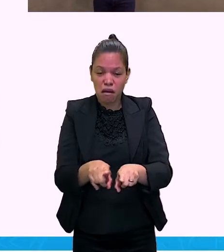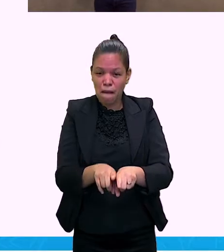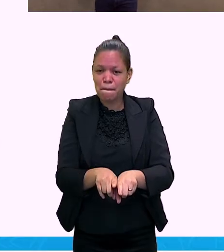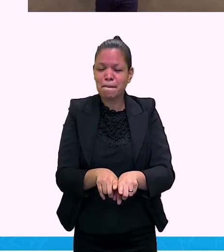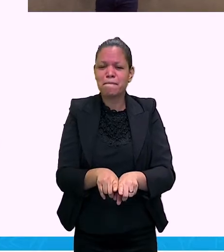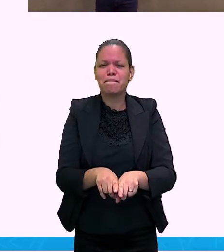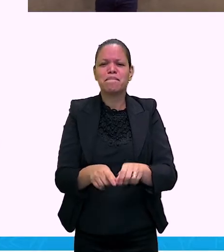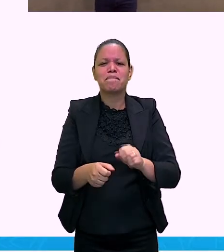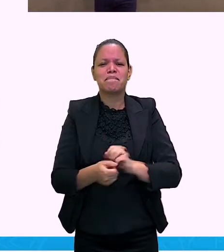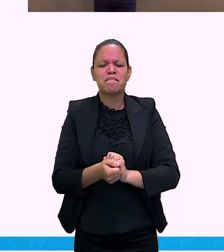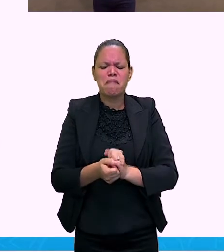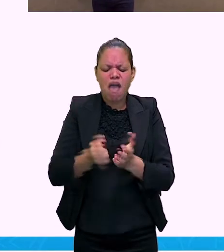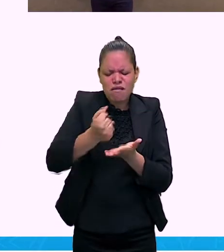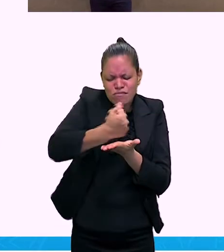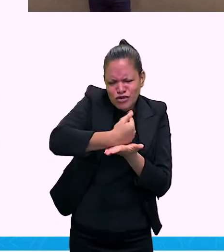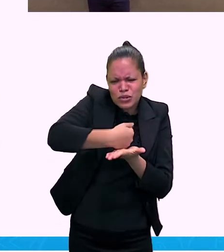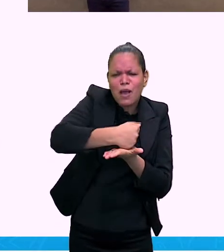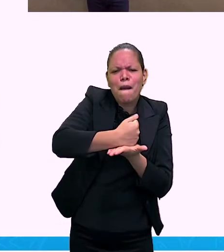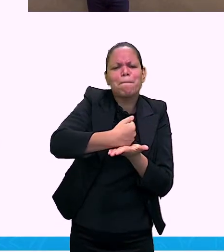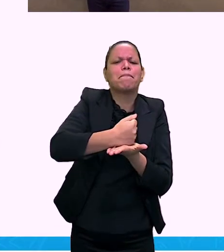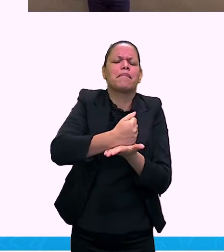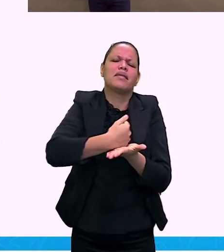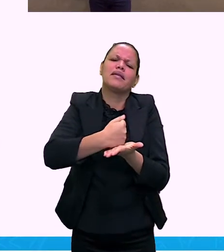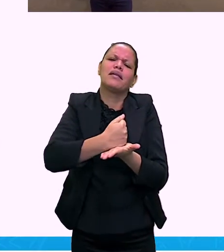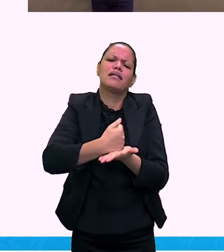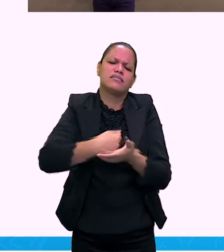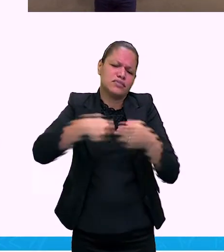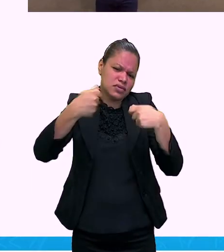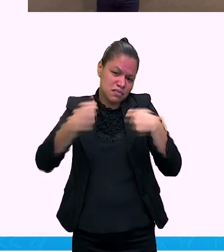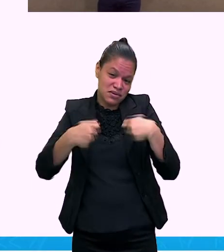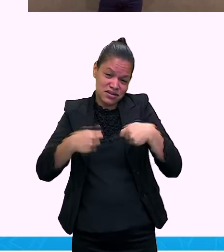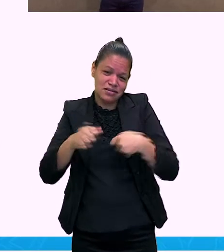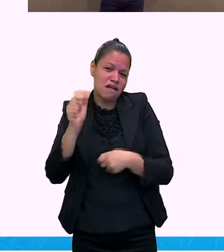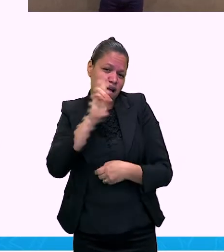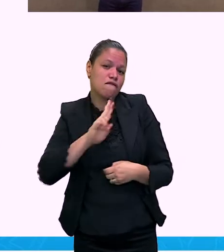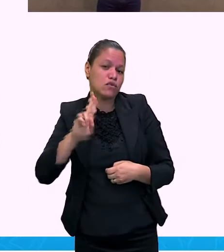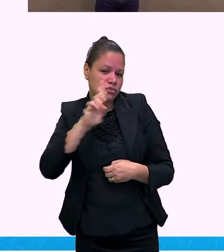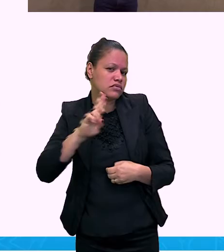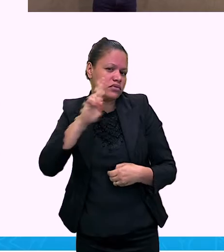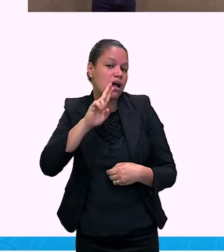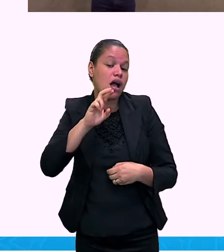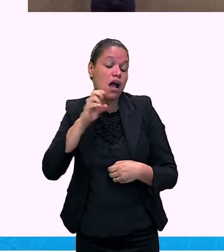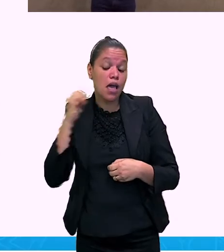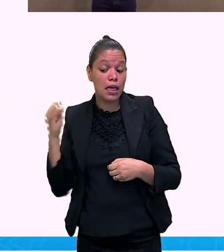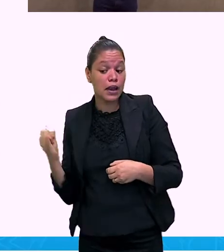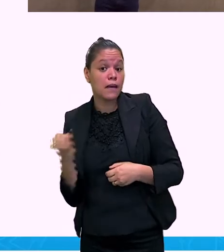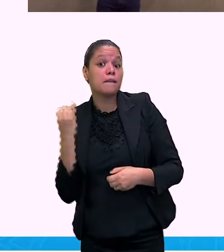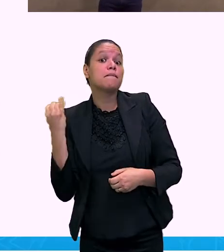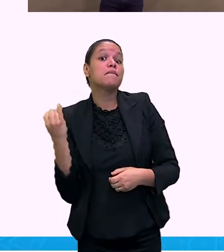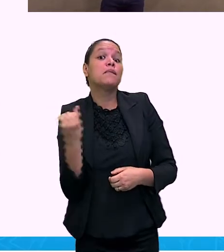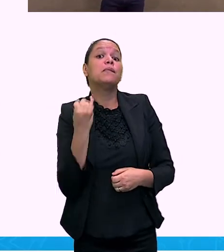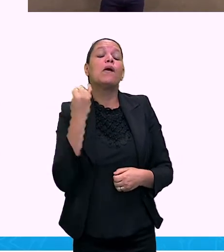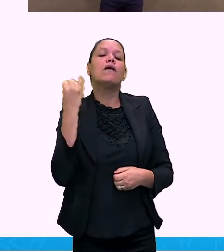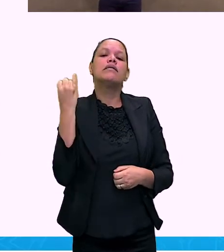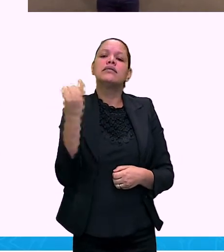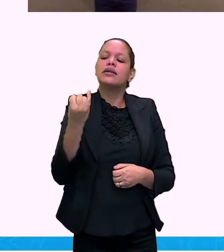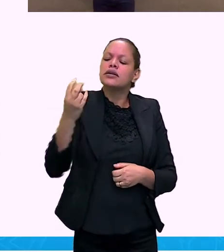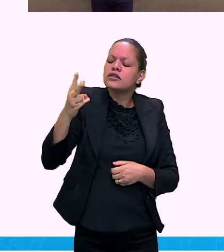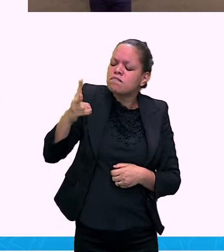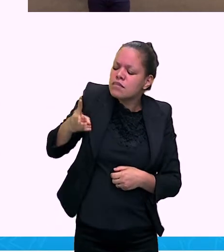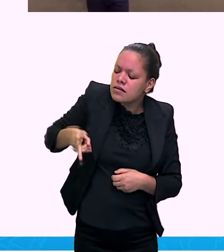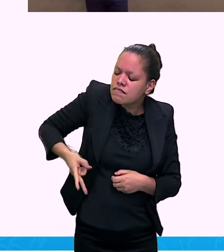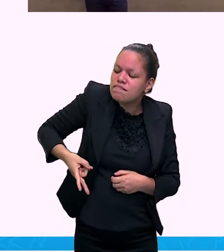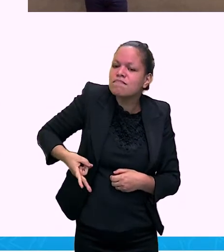existia o conhecimento, a sabedoria daquele povo. Então era muito importante que eles preservassem aquele